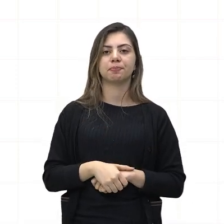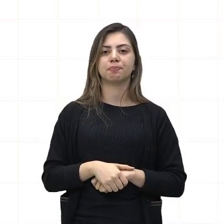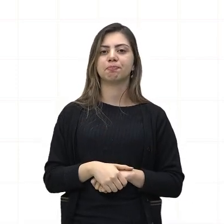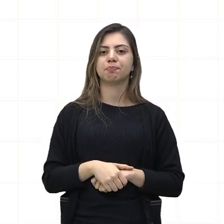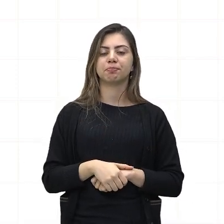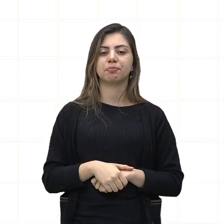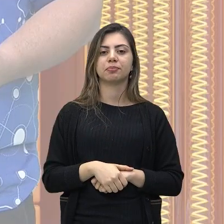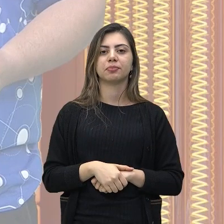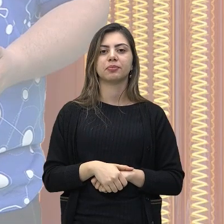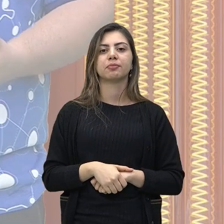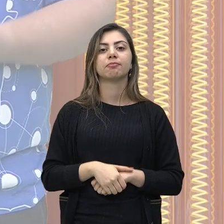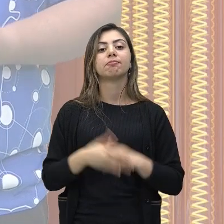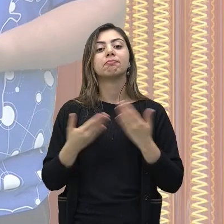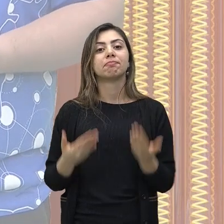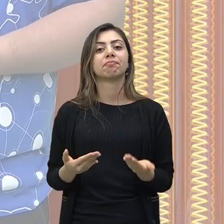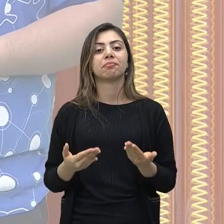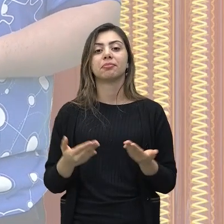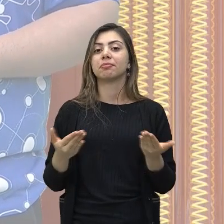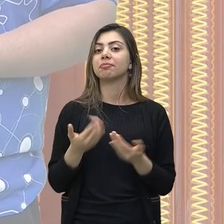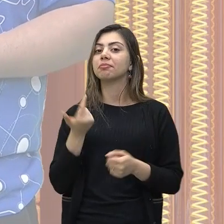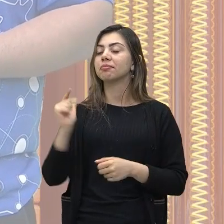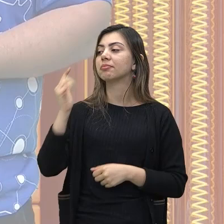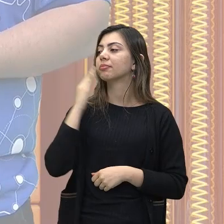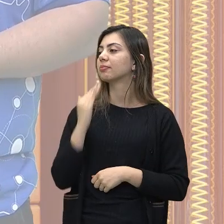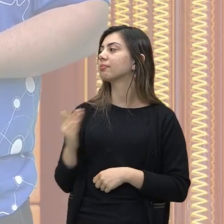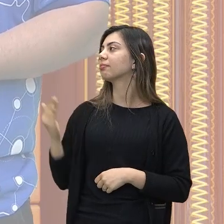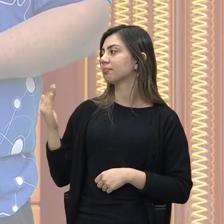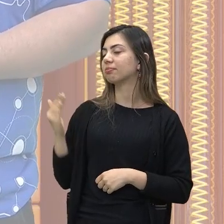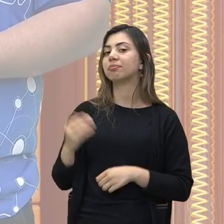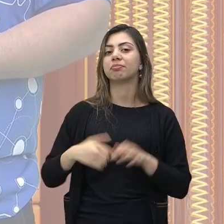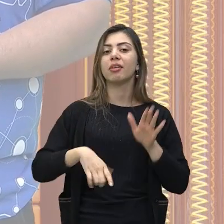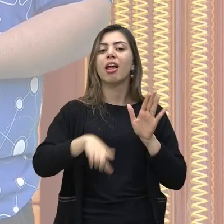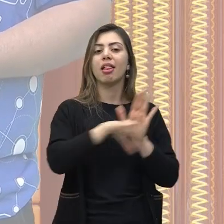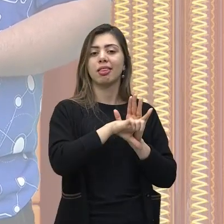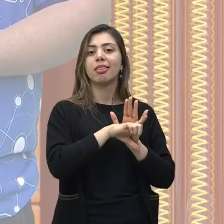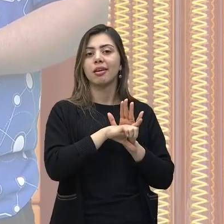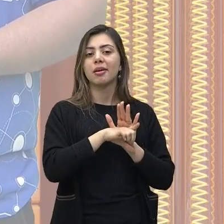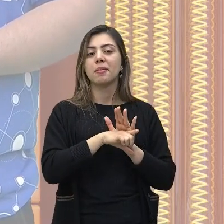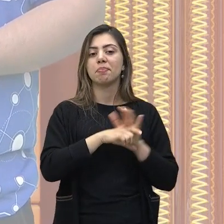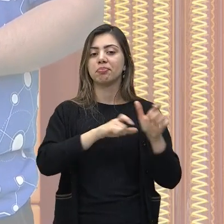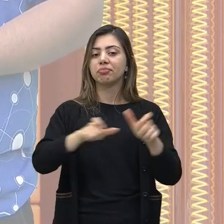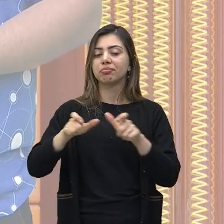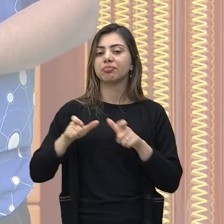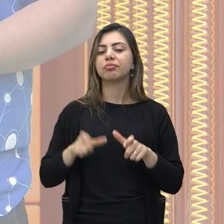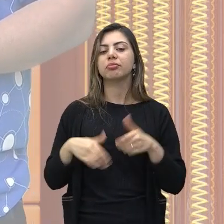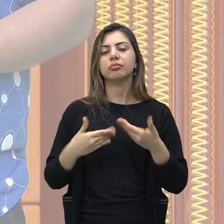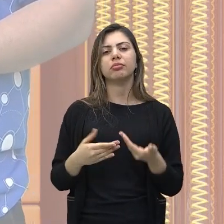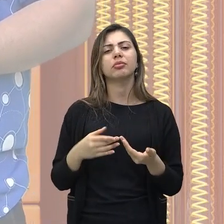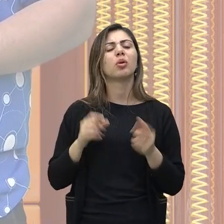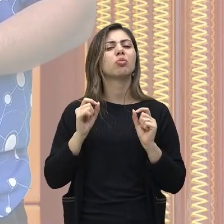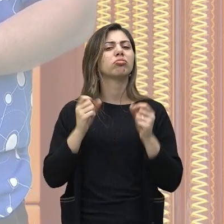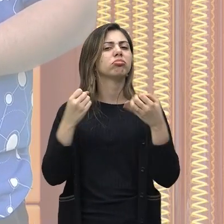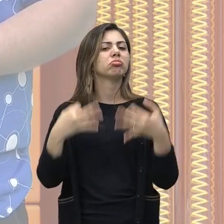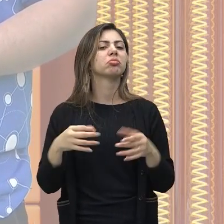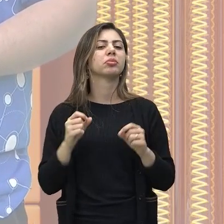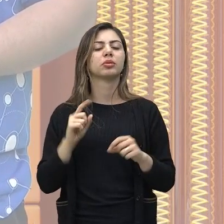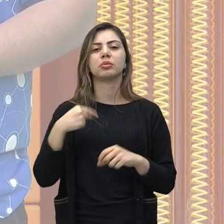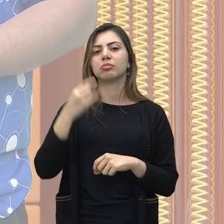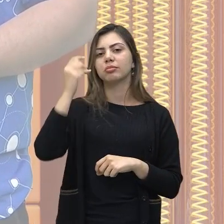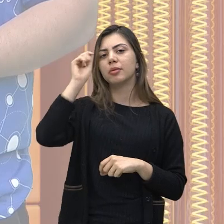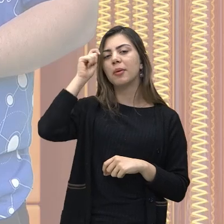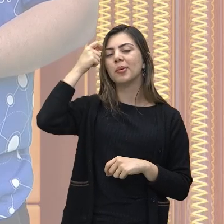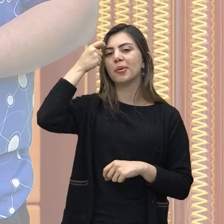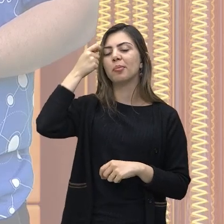ok? E a lei de terras, o que ela vai fazer? O que ela vai tratar? Nós já sabemos que, por exemplo, no caso dos negros, ela